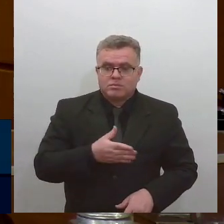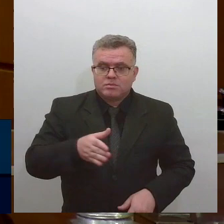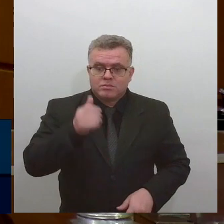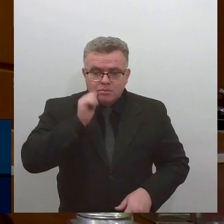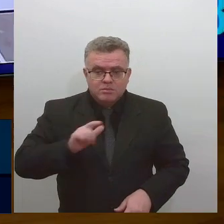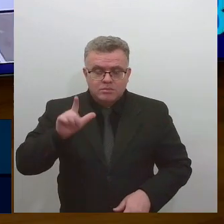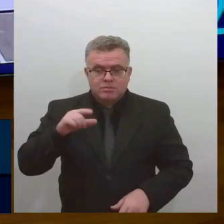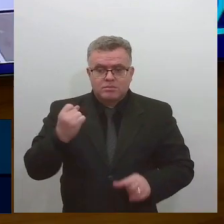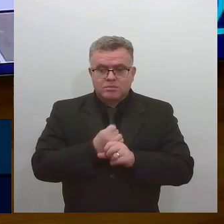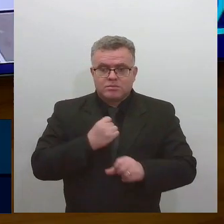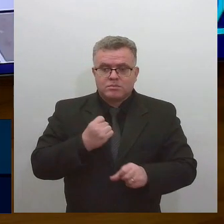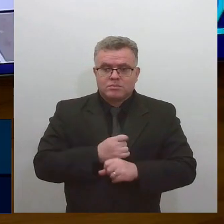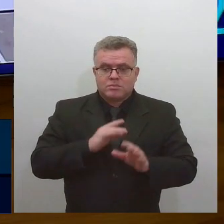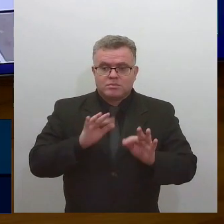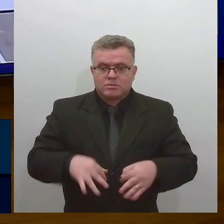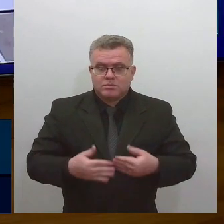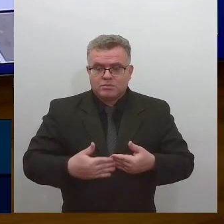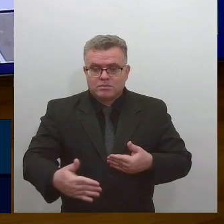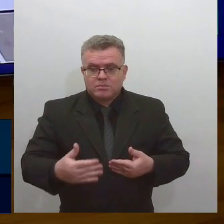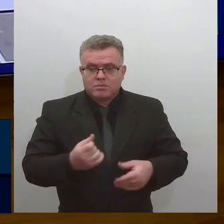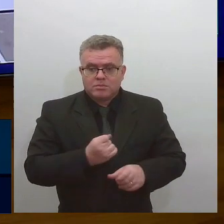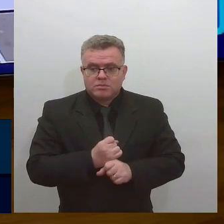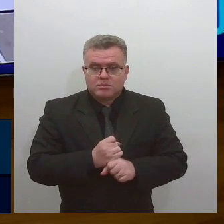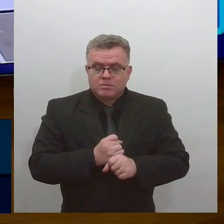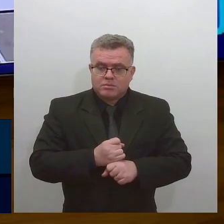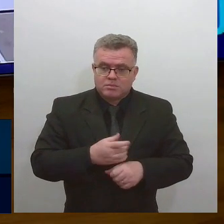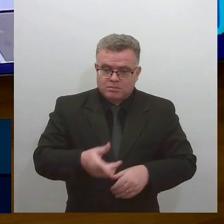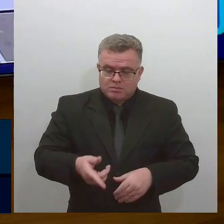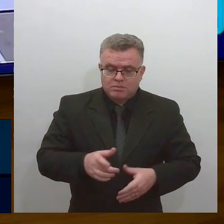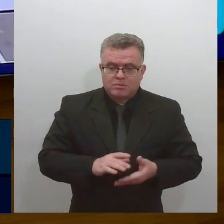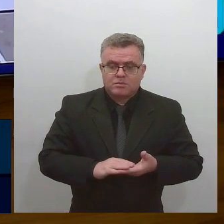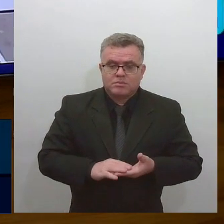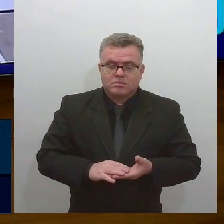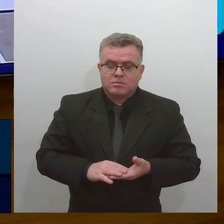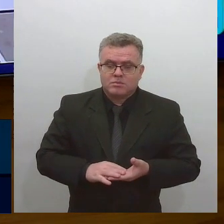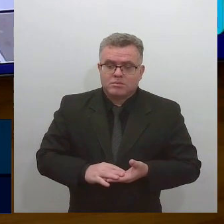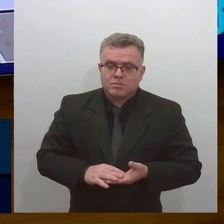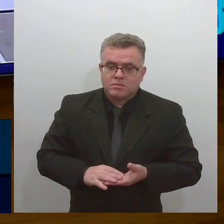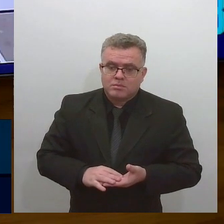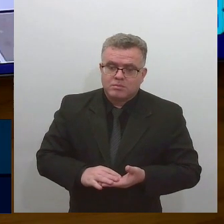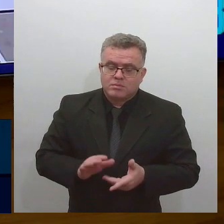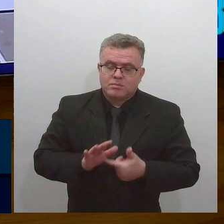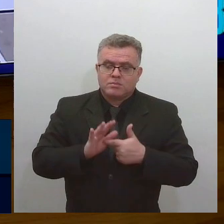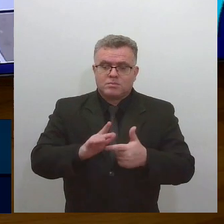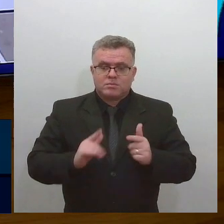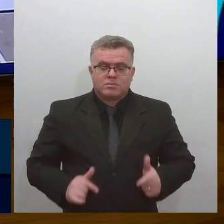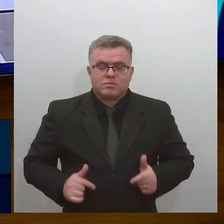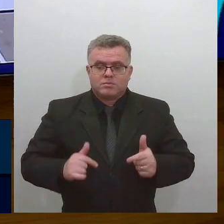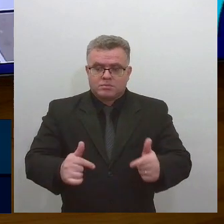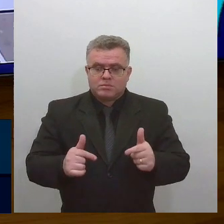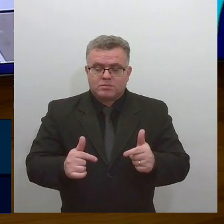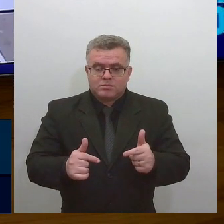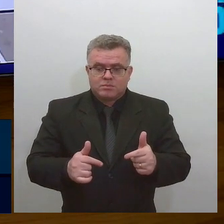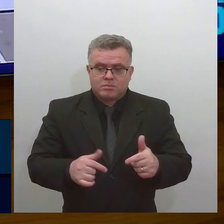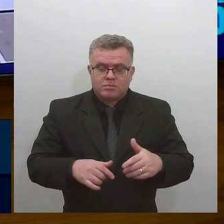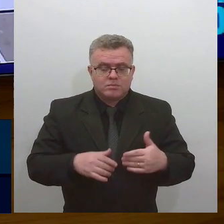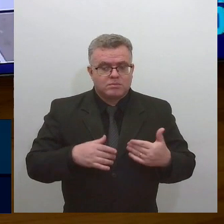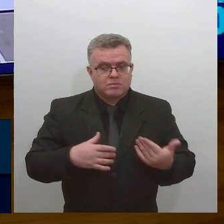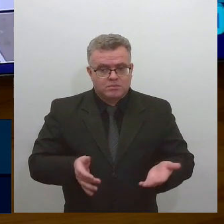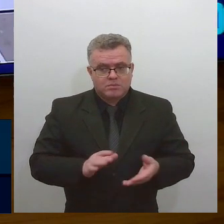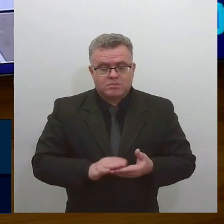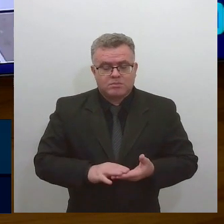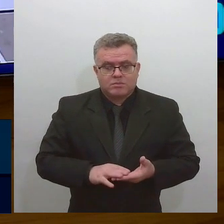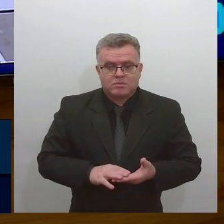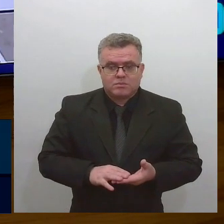aqui a gente tem eh o nosso desafio né Nós temos cerca de 100 Km de